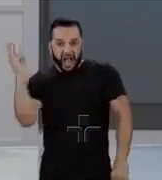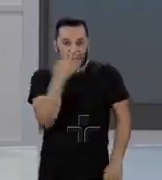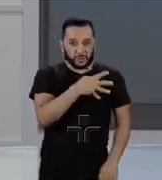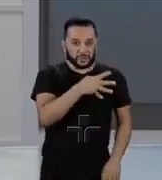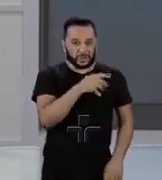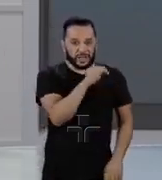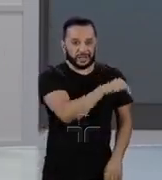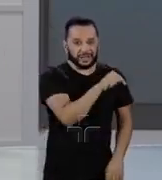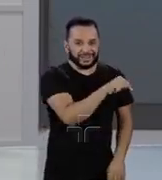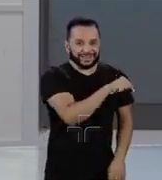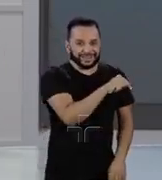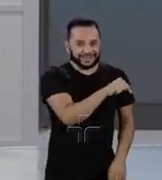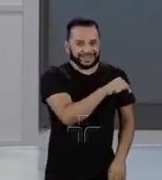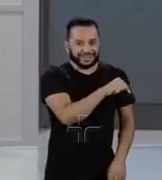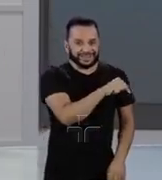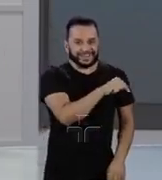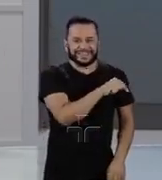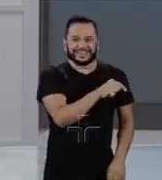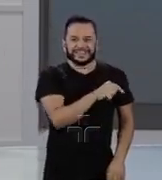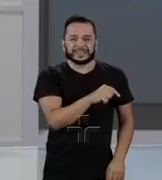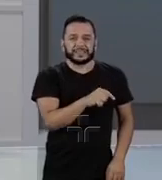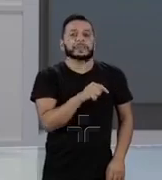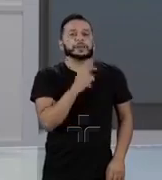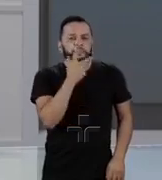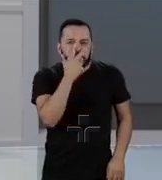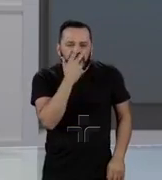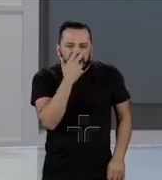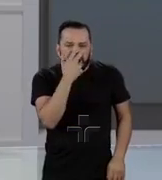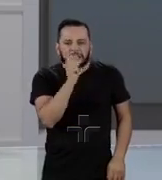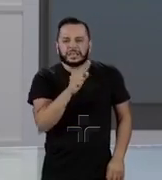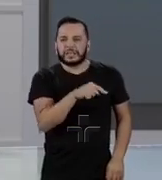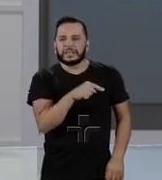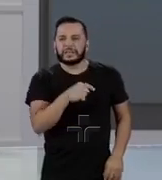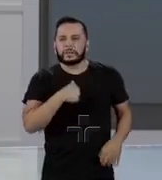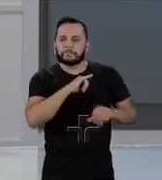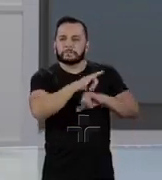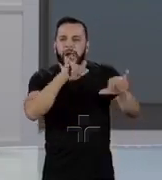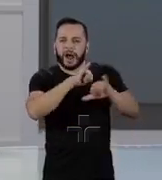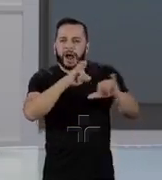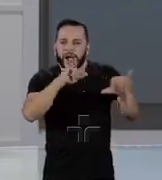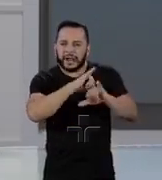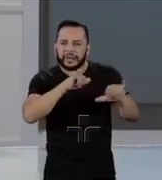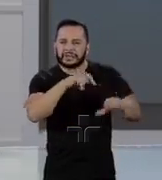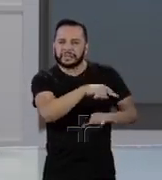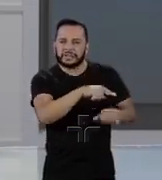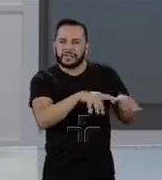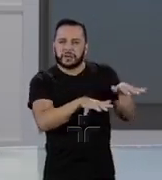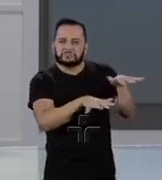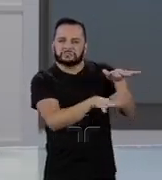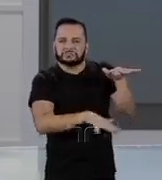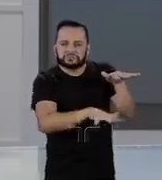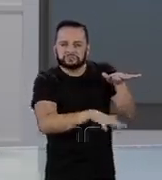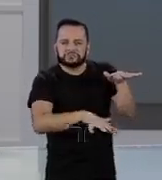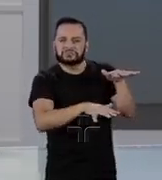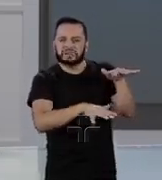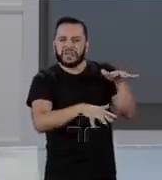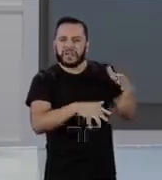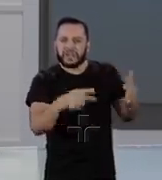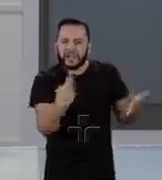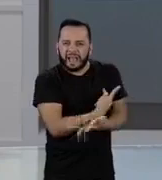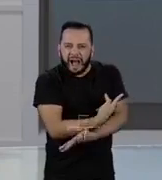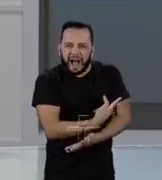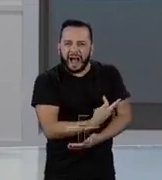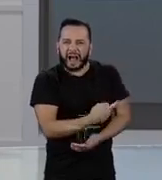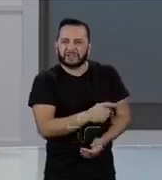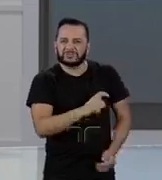como sendo uma forma de marketing político de baixo nível e tal, entende? Quer dizer, eu acho que nesse momento as manifestações,